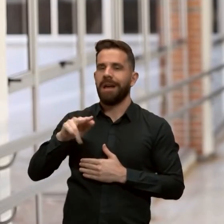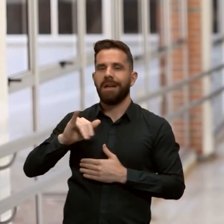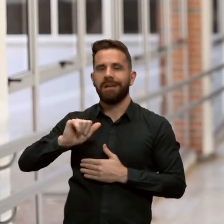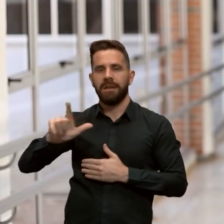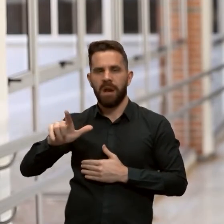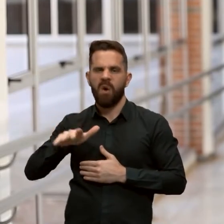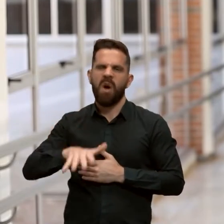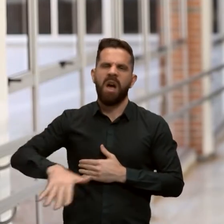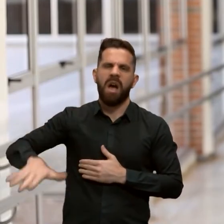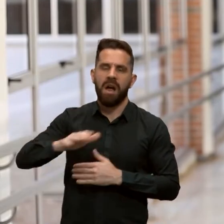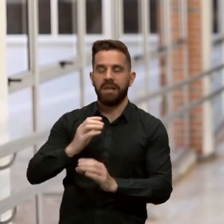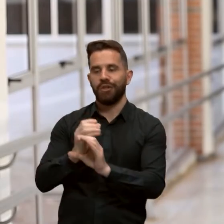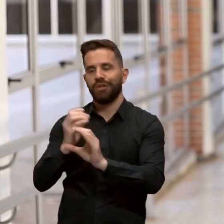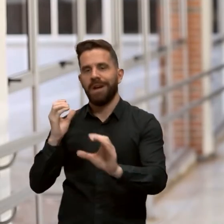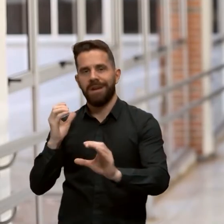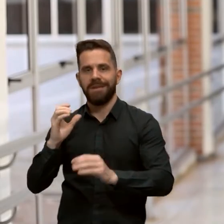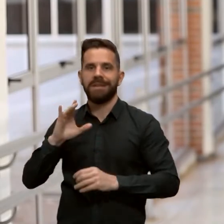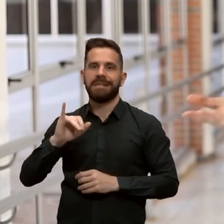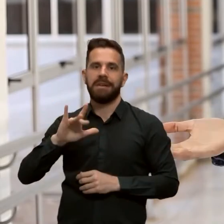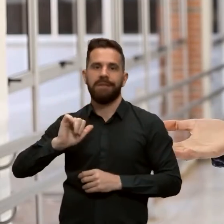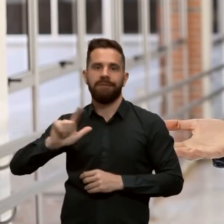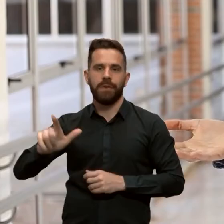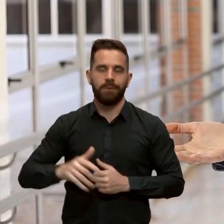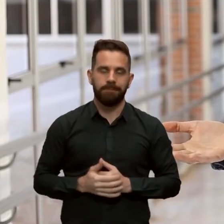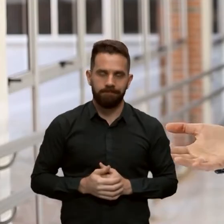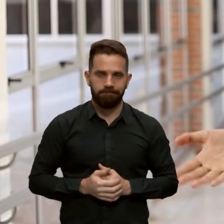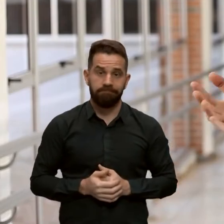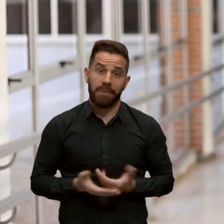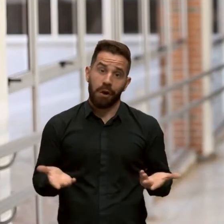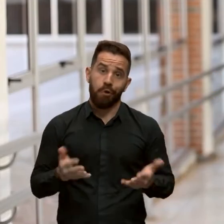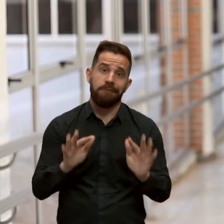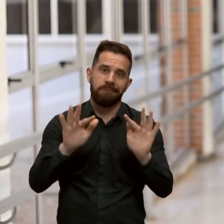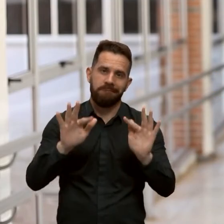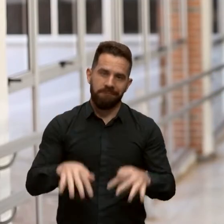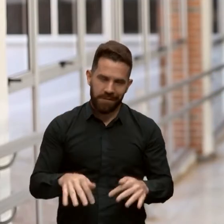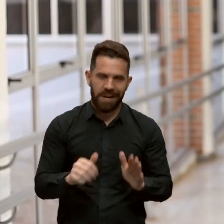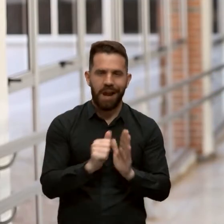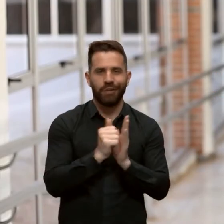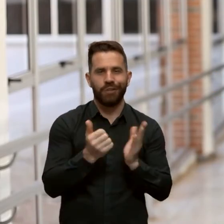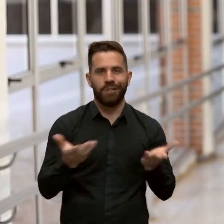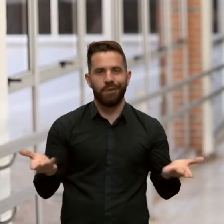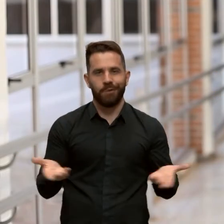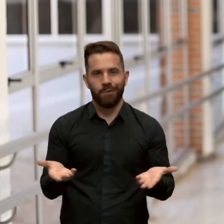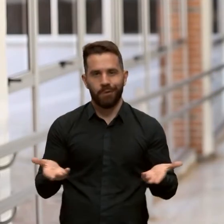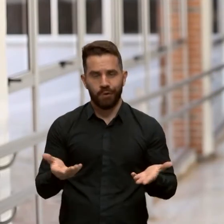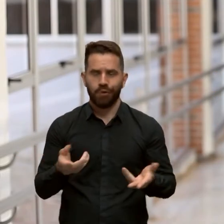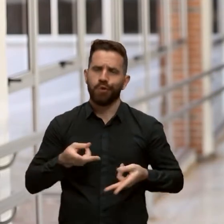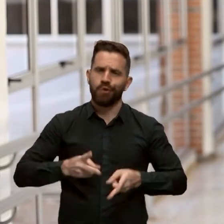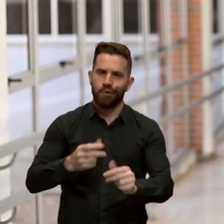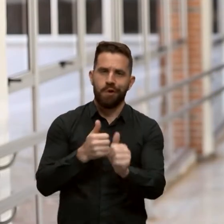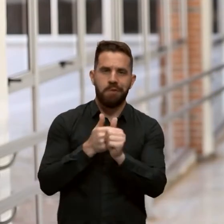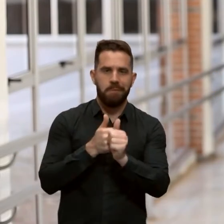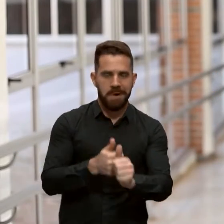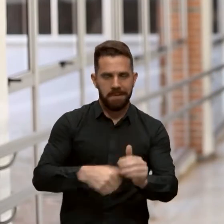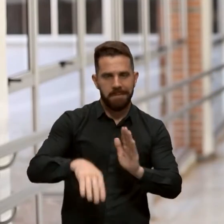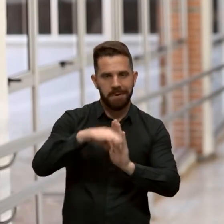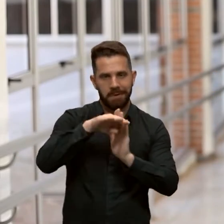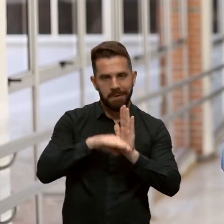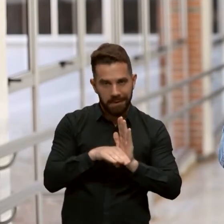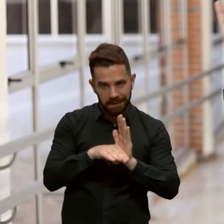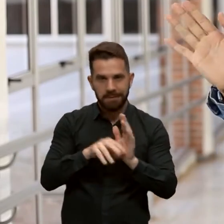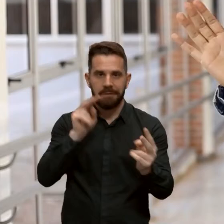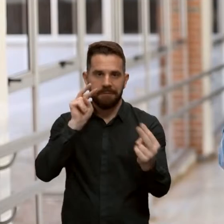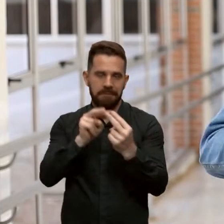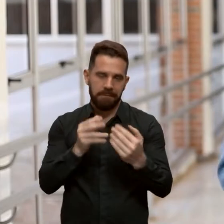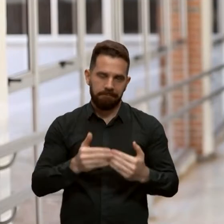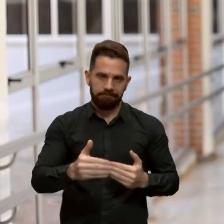ramo da Engenharia Civil. E eu me despeço por aqui, essa foi a agenda de hoje. Continue acompanhando a nossa programação